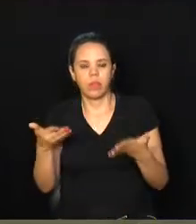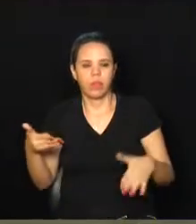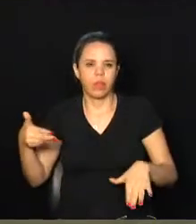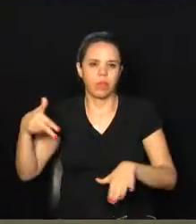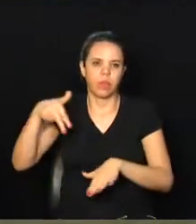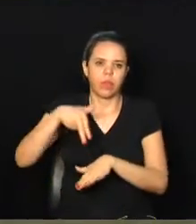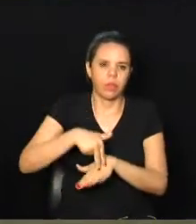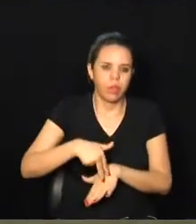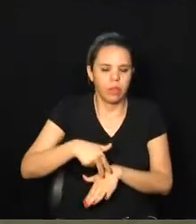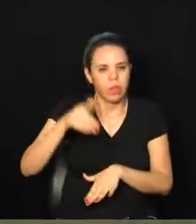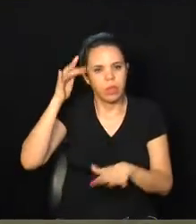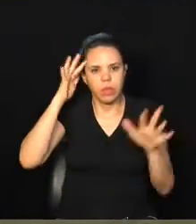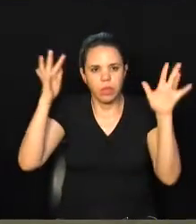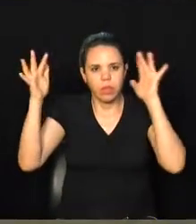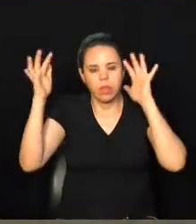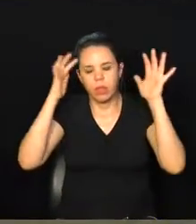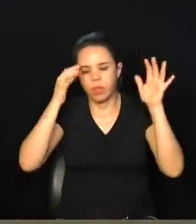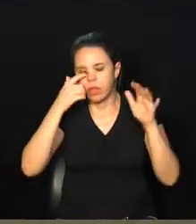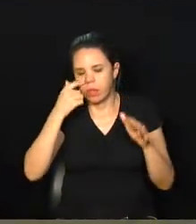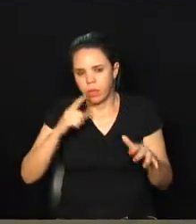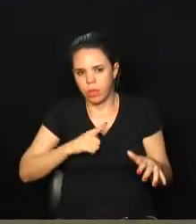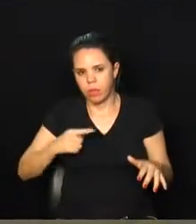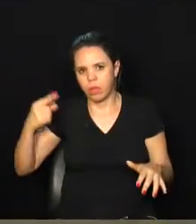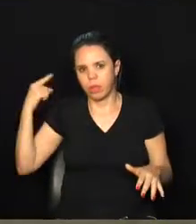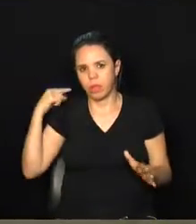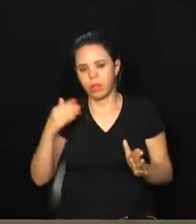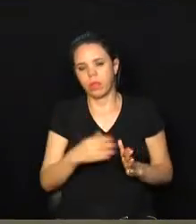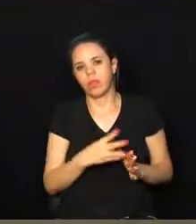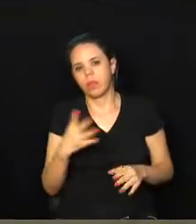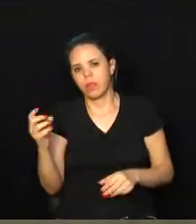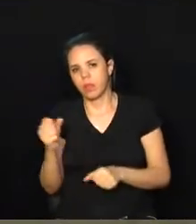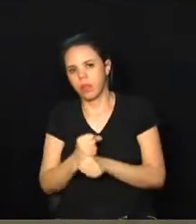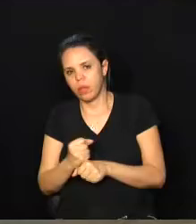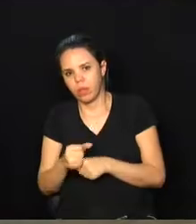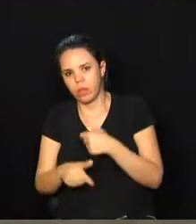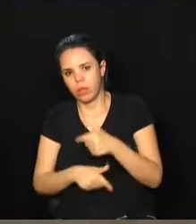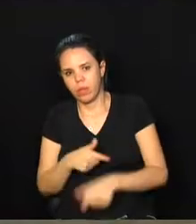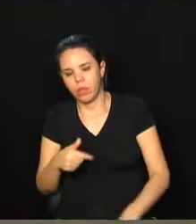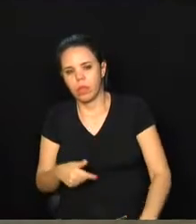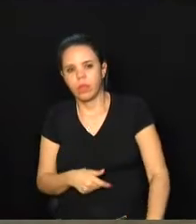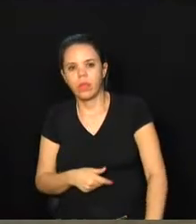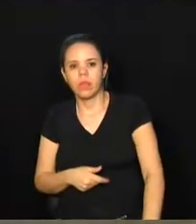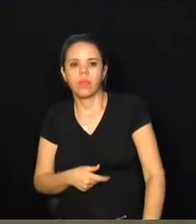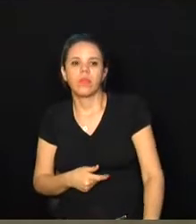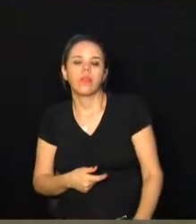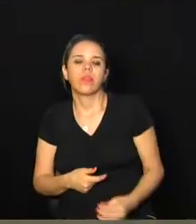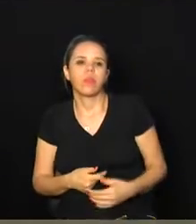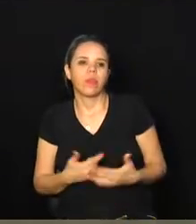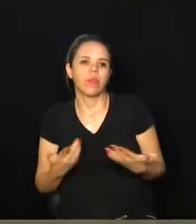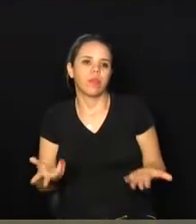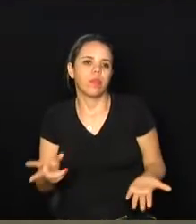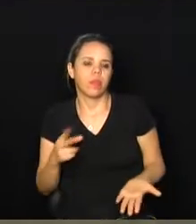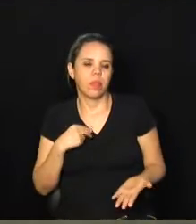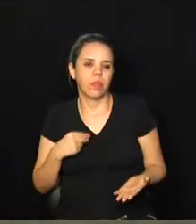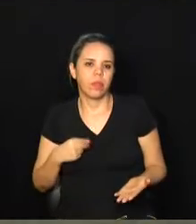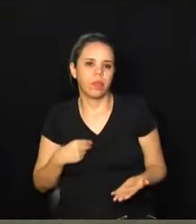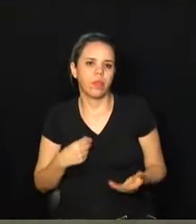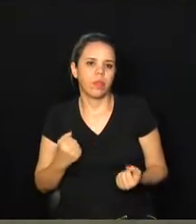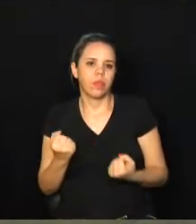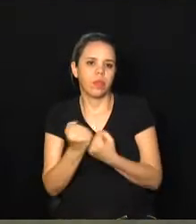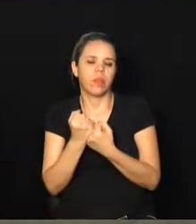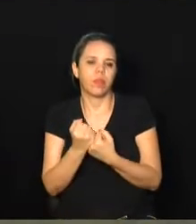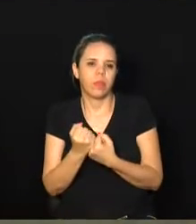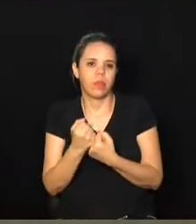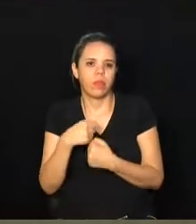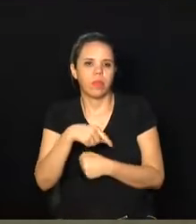vir com os pensamentos que eu tive durante esses 40 anos de trabalho e tal. Falei, poxa, tá aí, vamos apoiar o cara, vamos